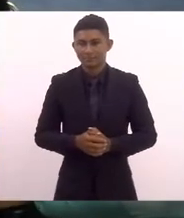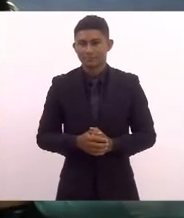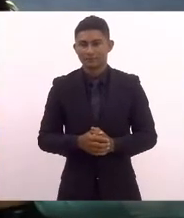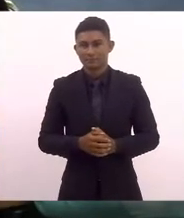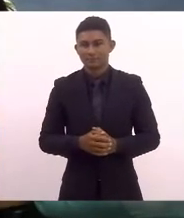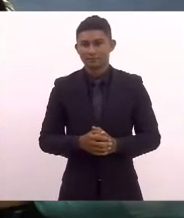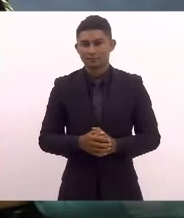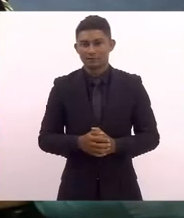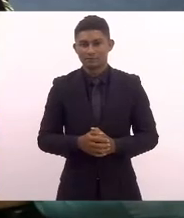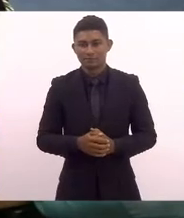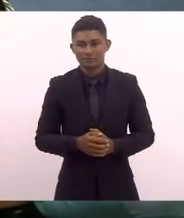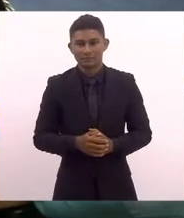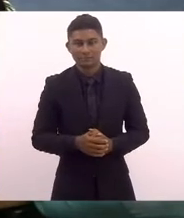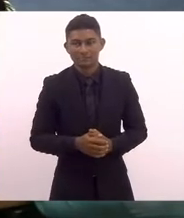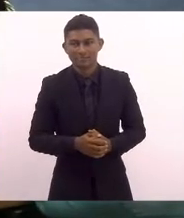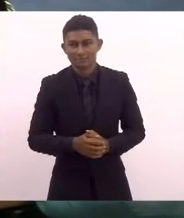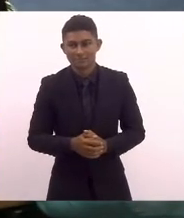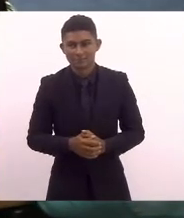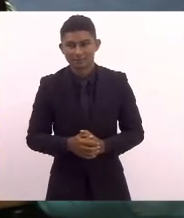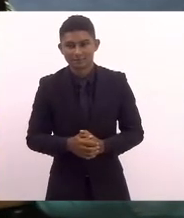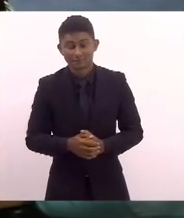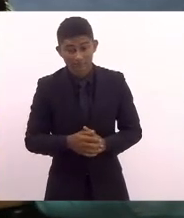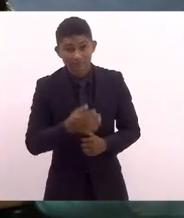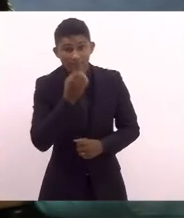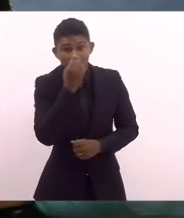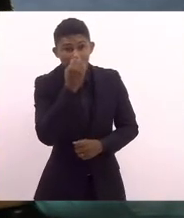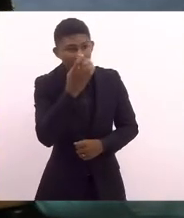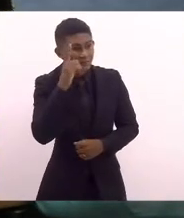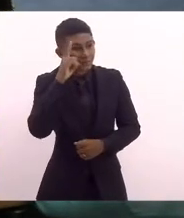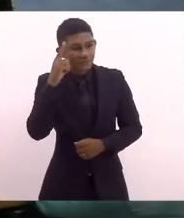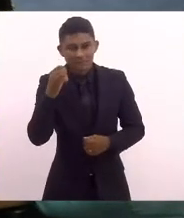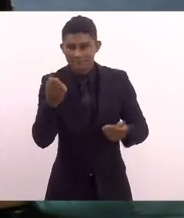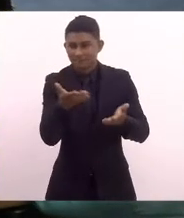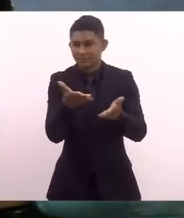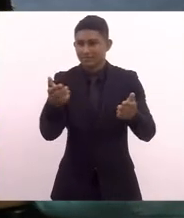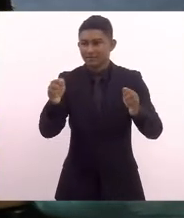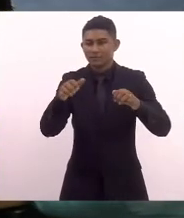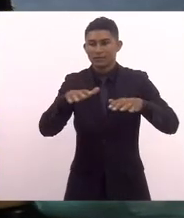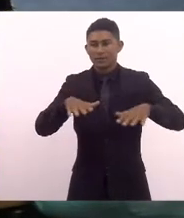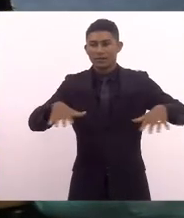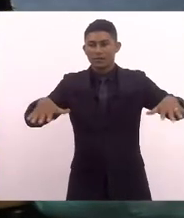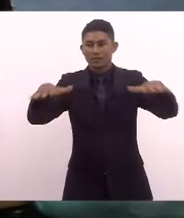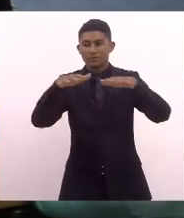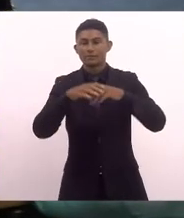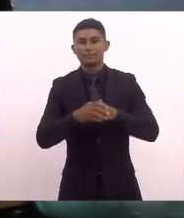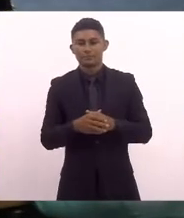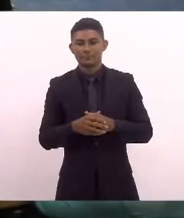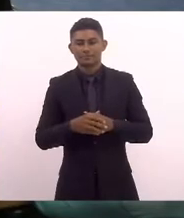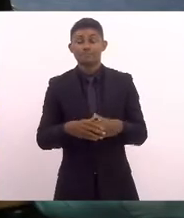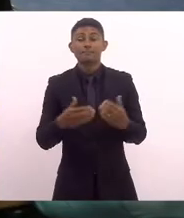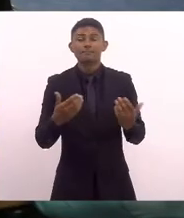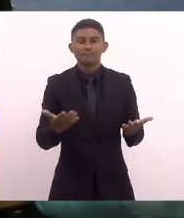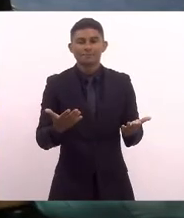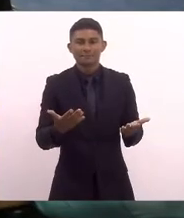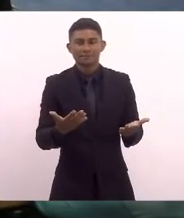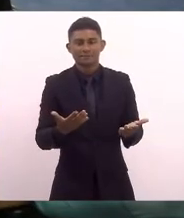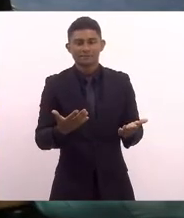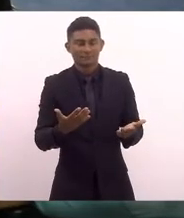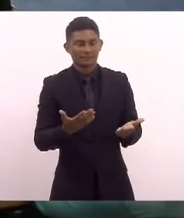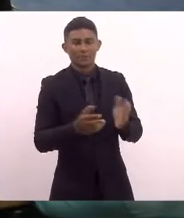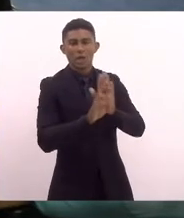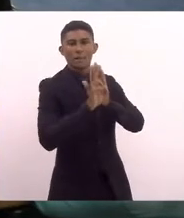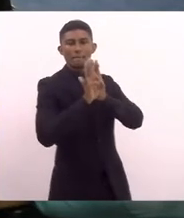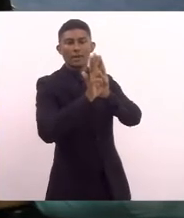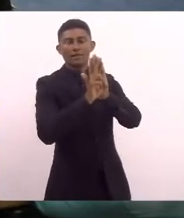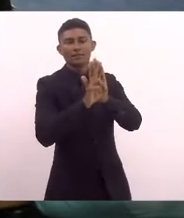Problema que a Miriam, né? Sou baixinha. Bom dia a todos e todas. Em nome da enfermeira